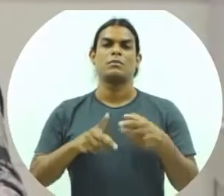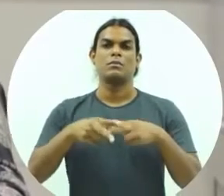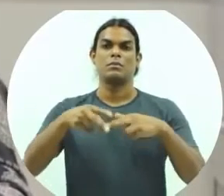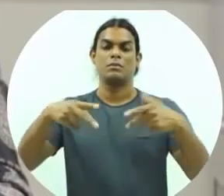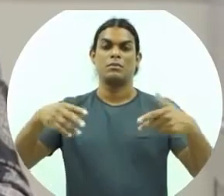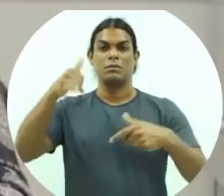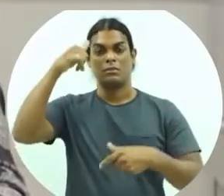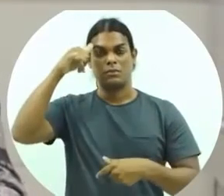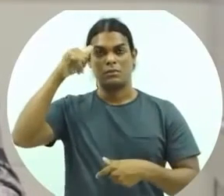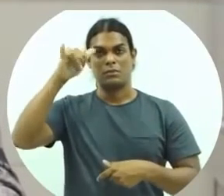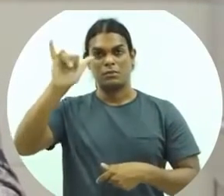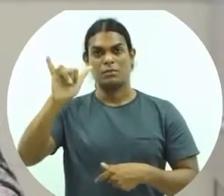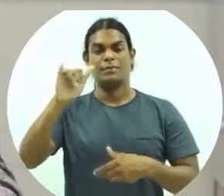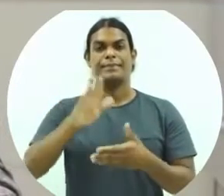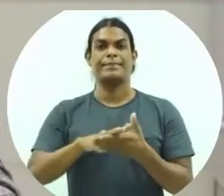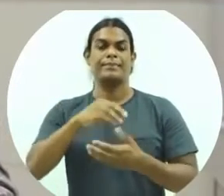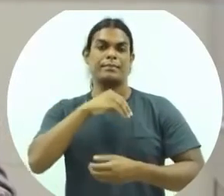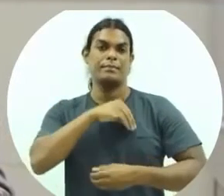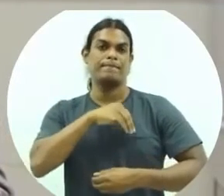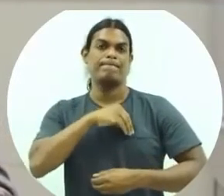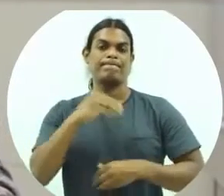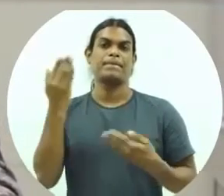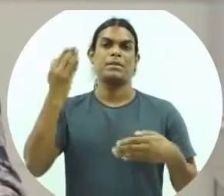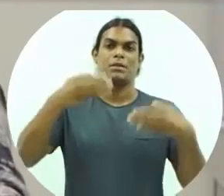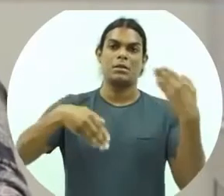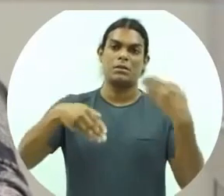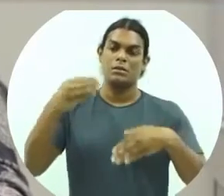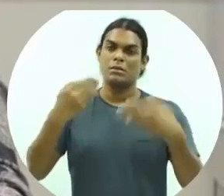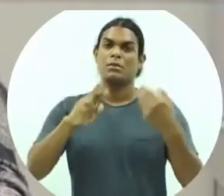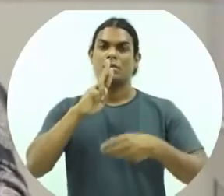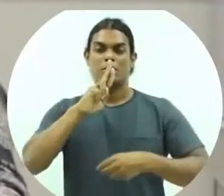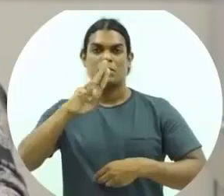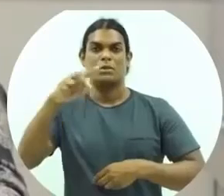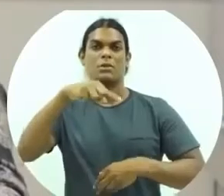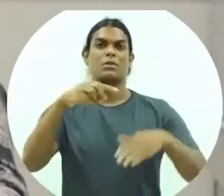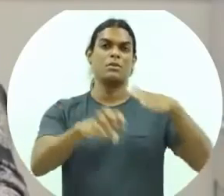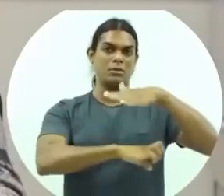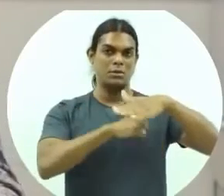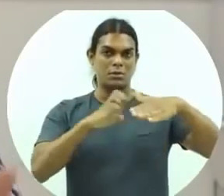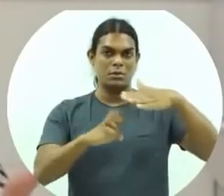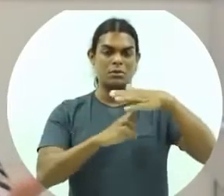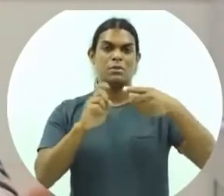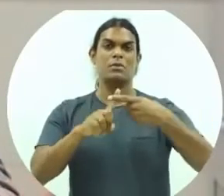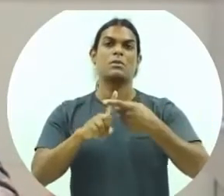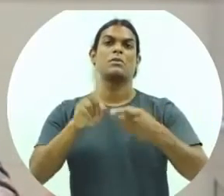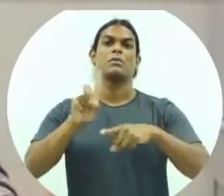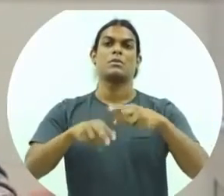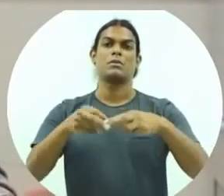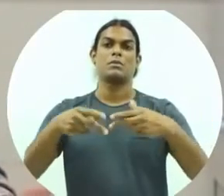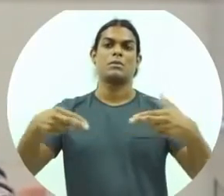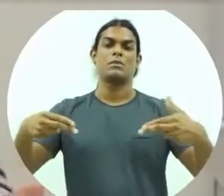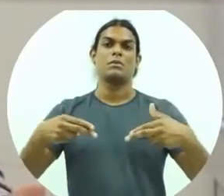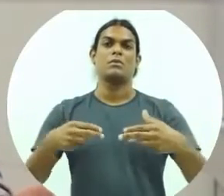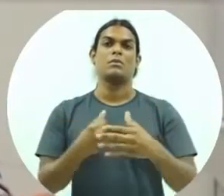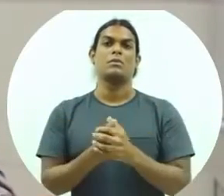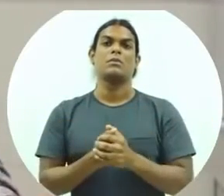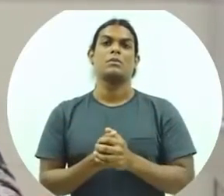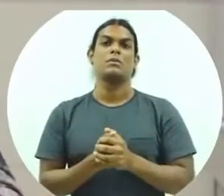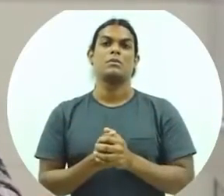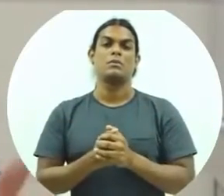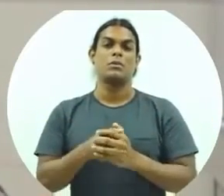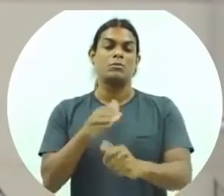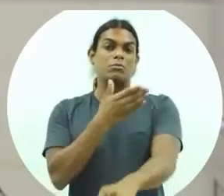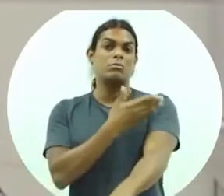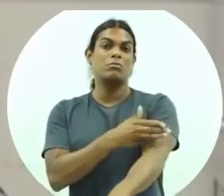em decisões de carreira, salário e participação nos resultados da empresa. Servir como instrumento para levantamento de necessidades